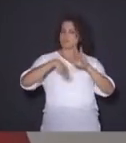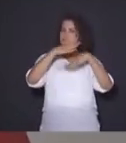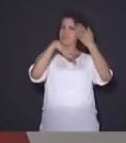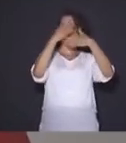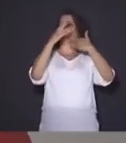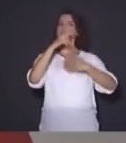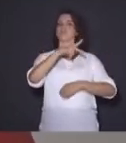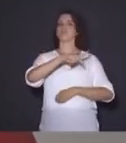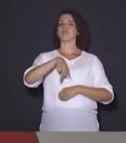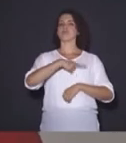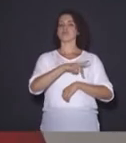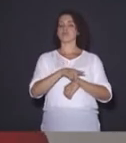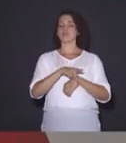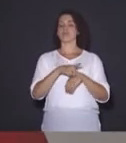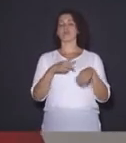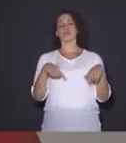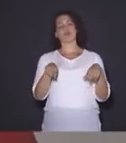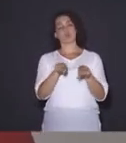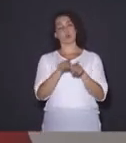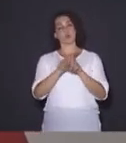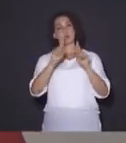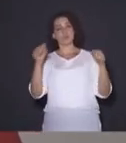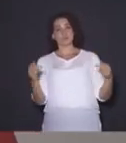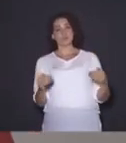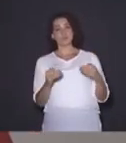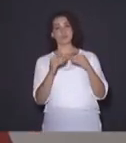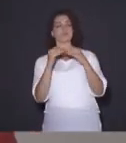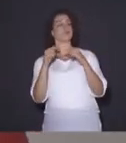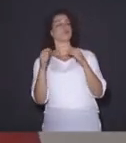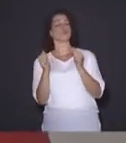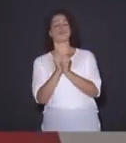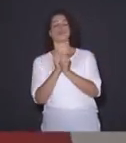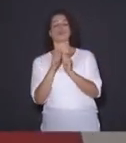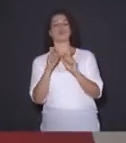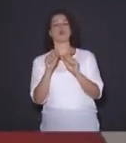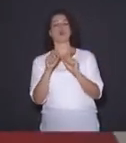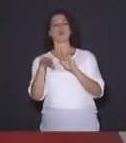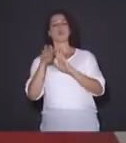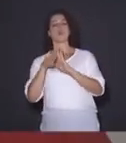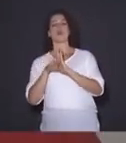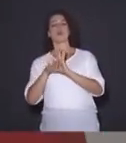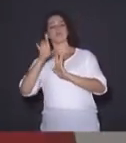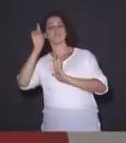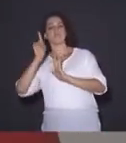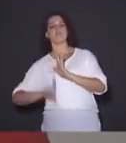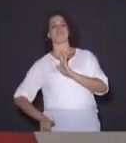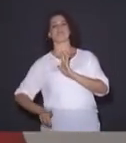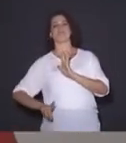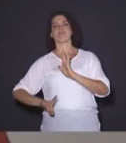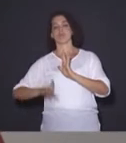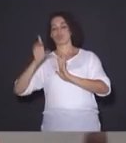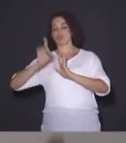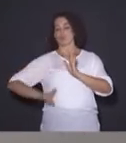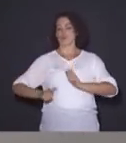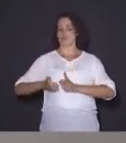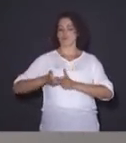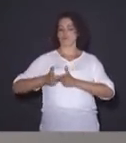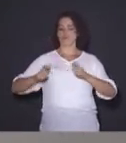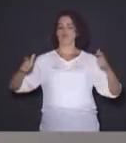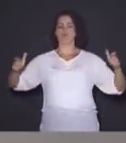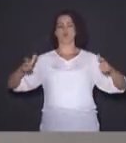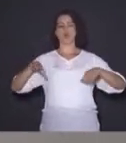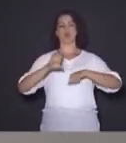tempo aliado a um programa de direito de ampliação de direitos e condição de